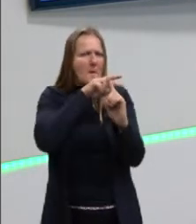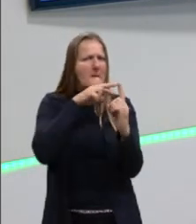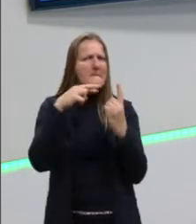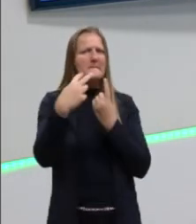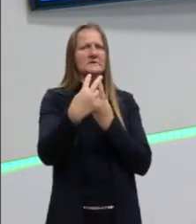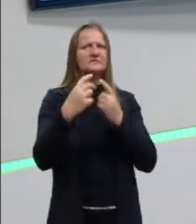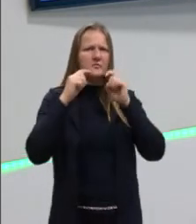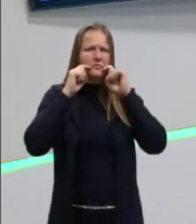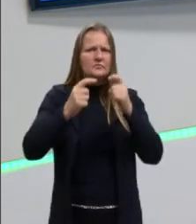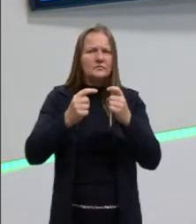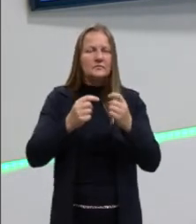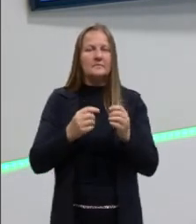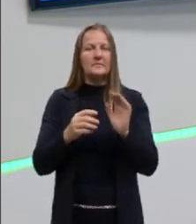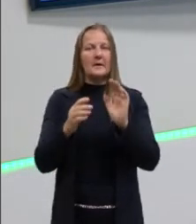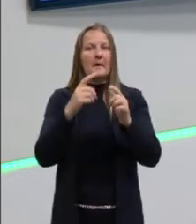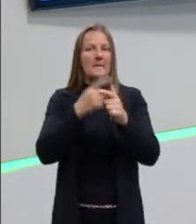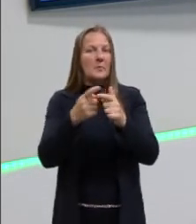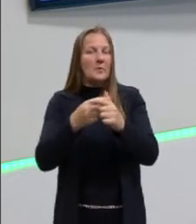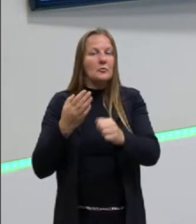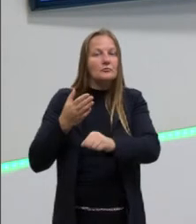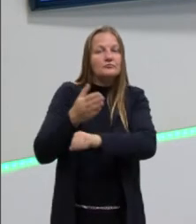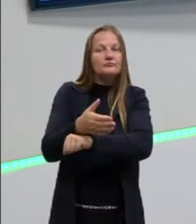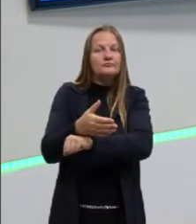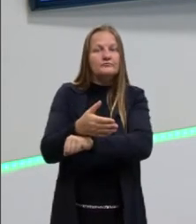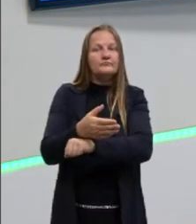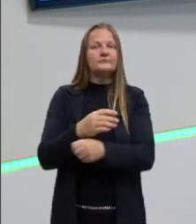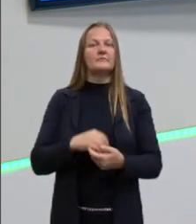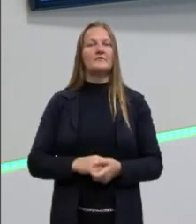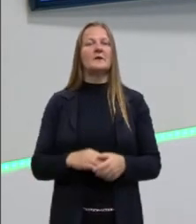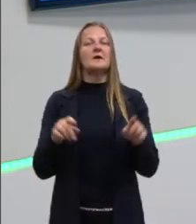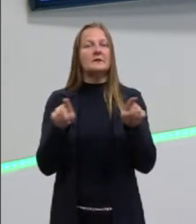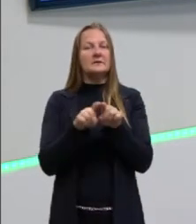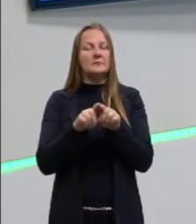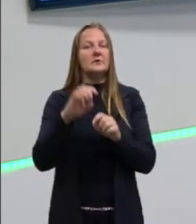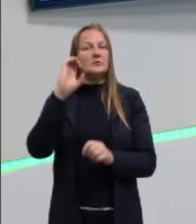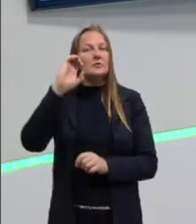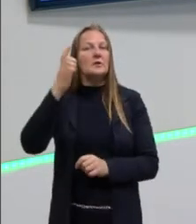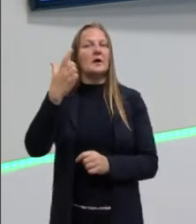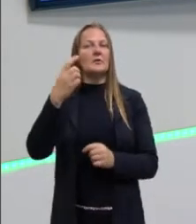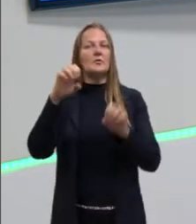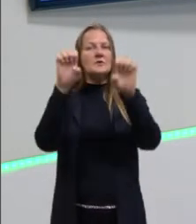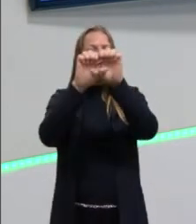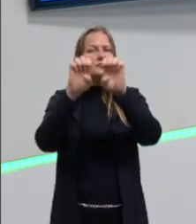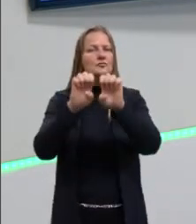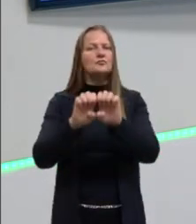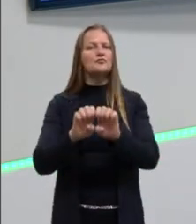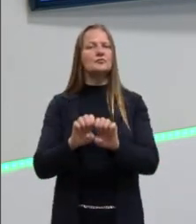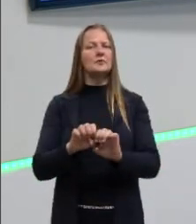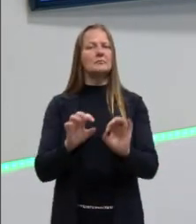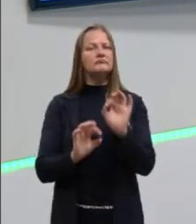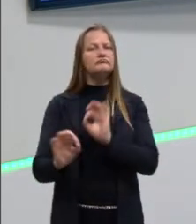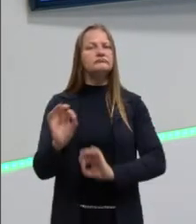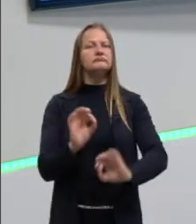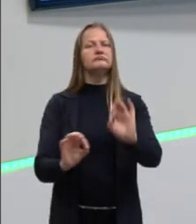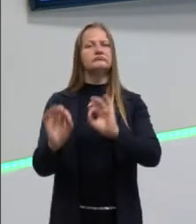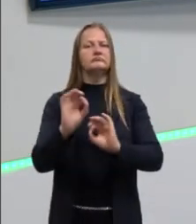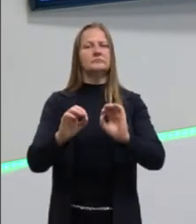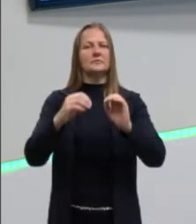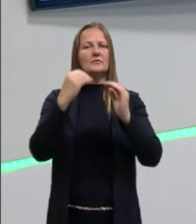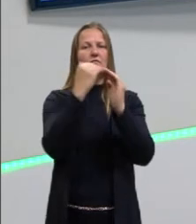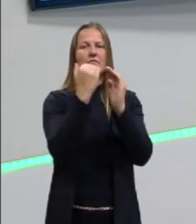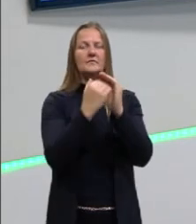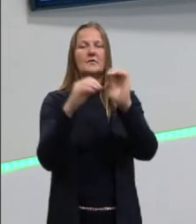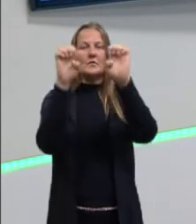propondo uma intervenção e claro estruturando tudo isso dentro daquele